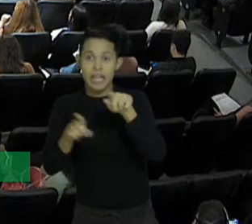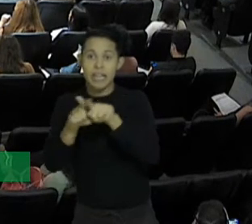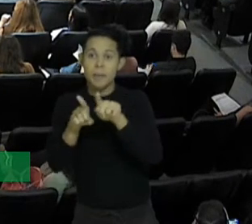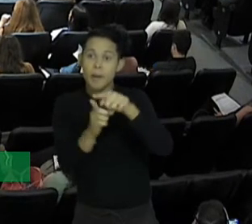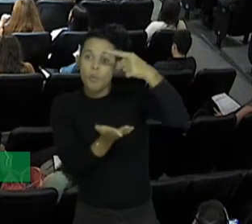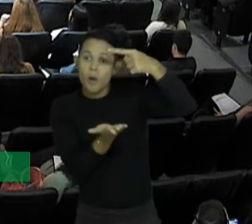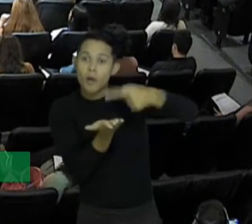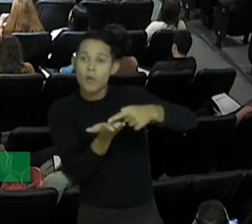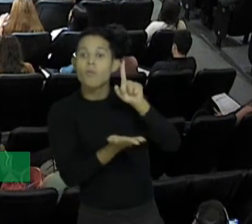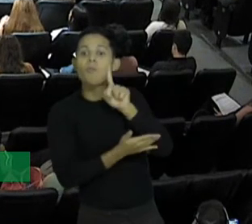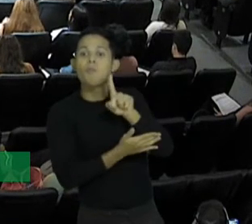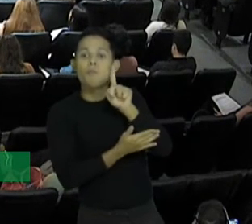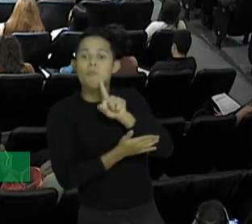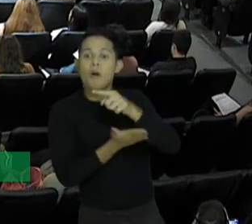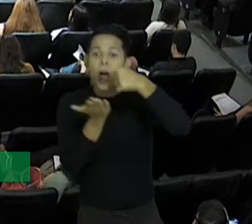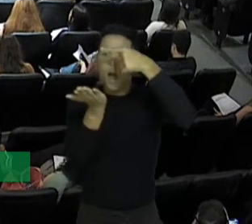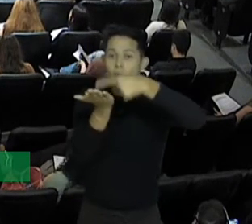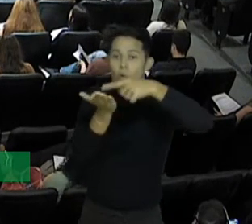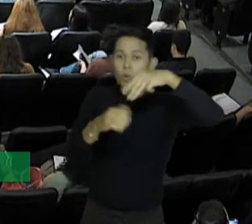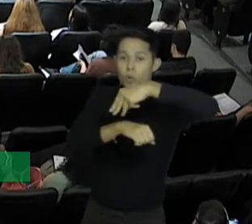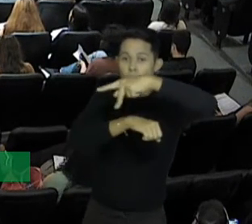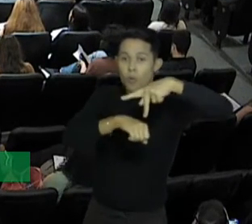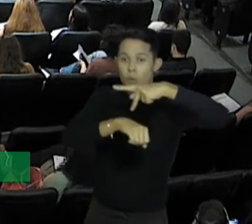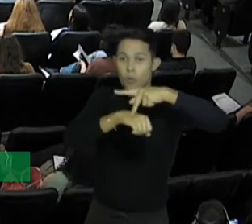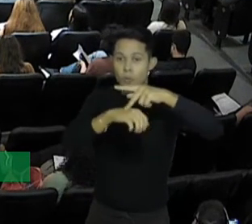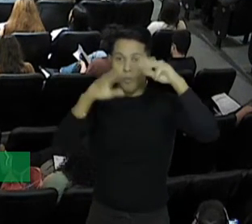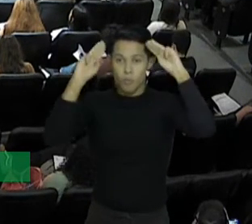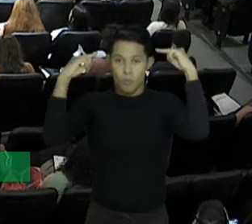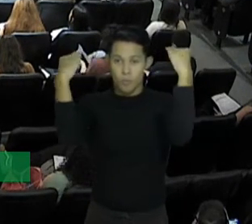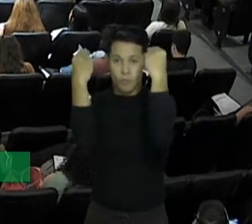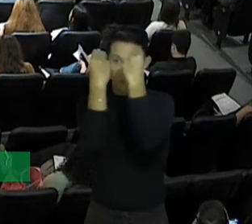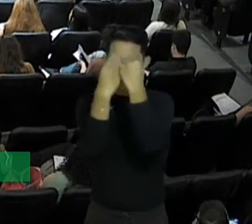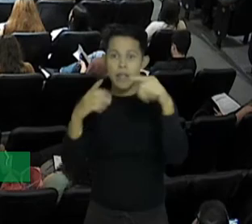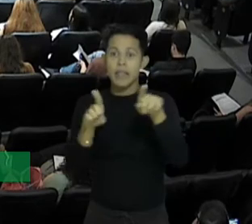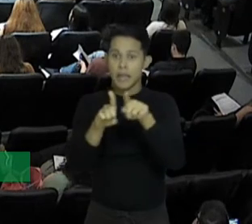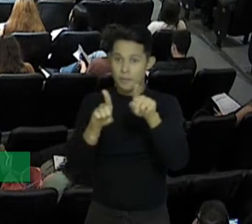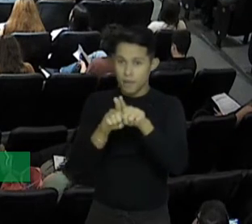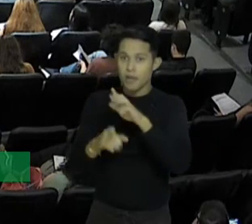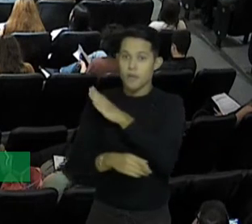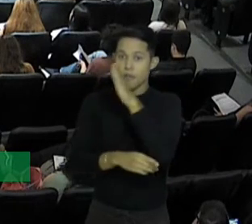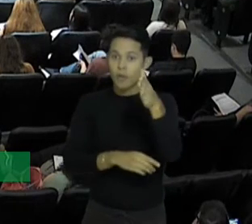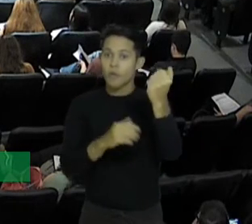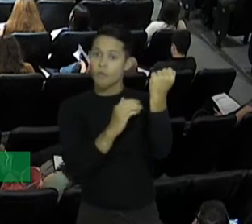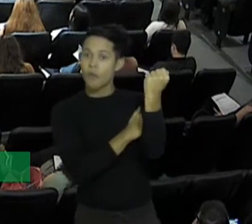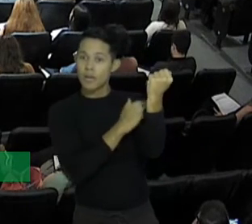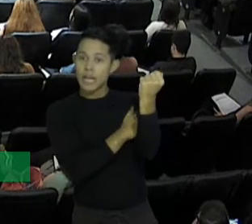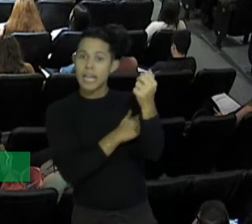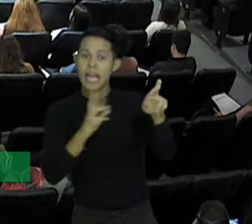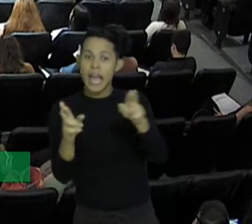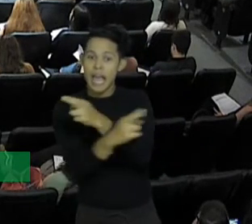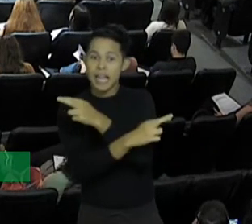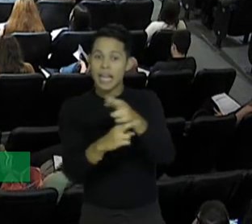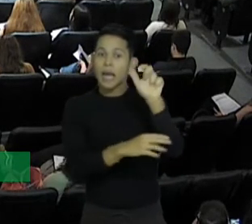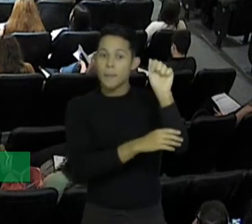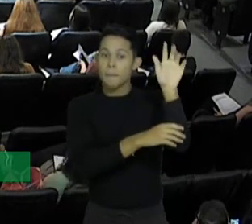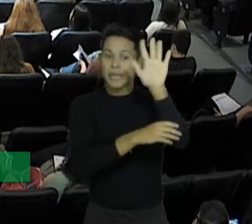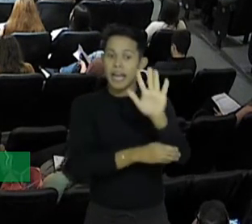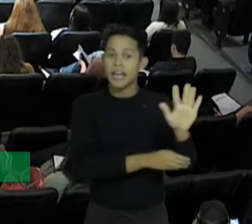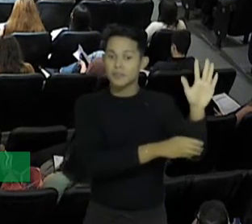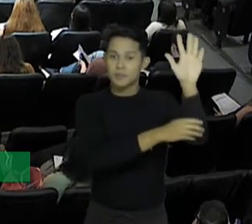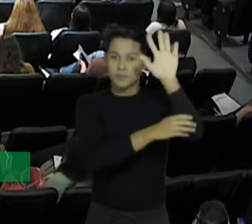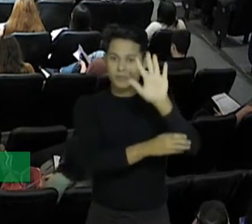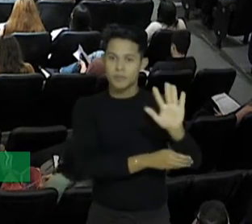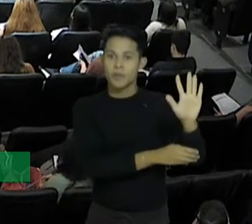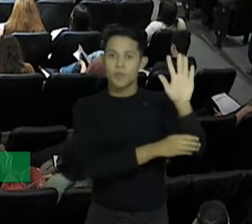com o México foi tratar de fortalecer suas relações com a Ásia através dos seus portos